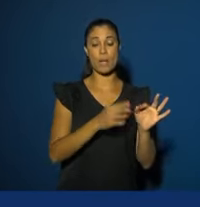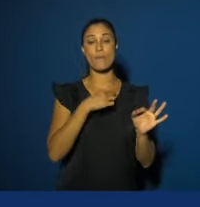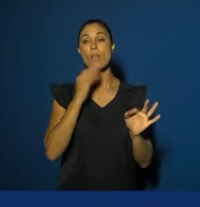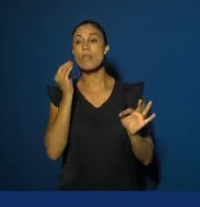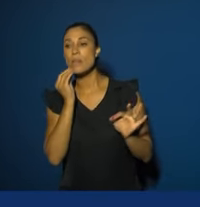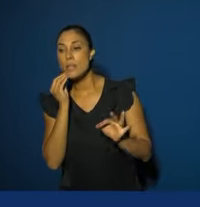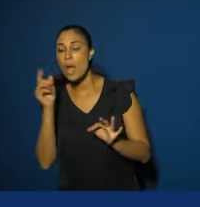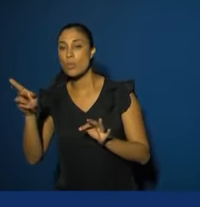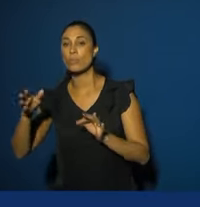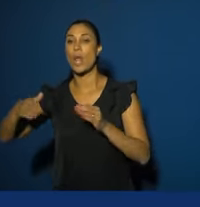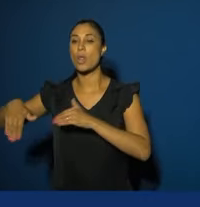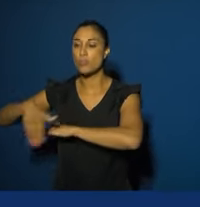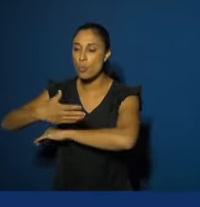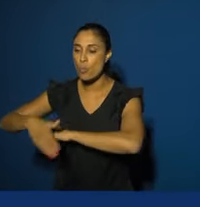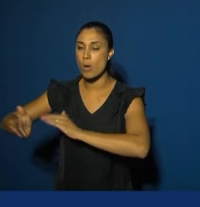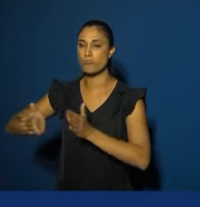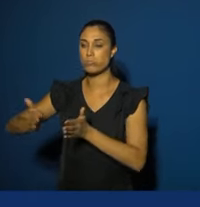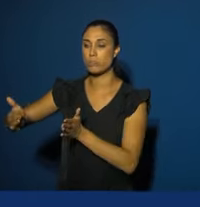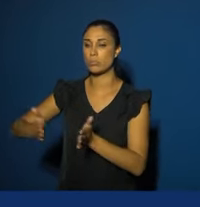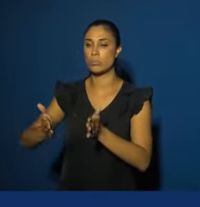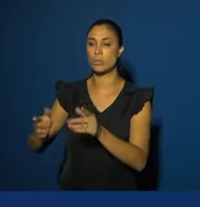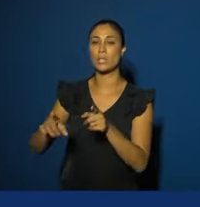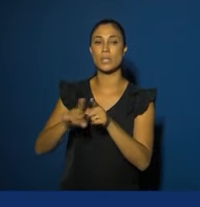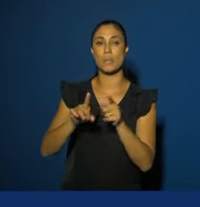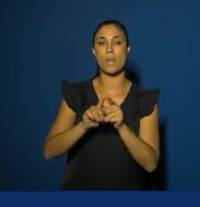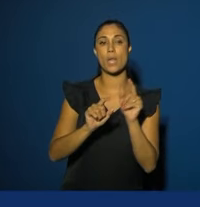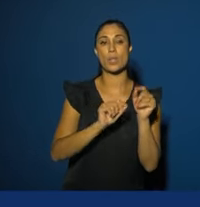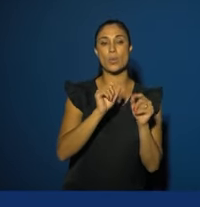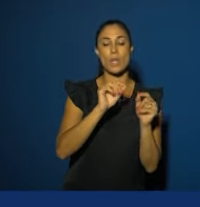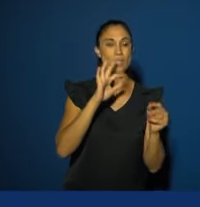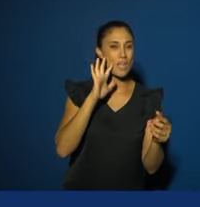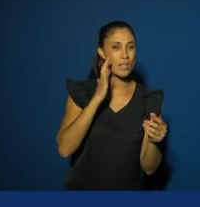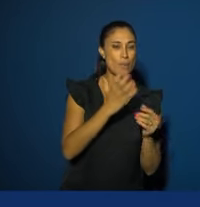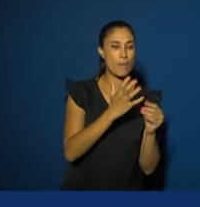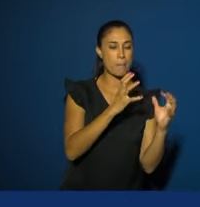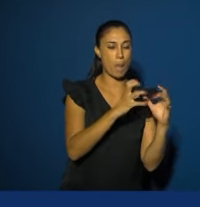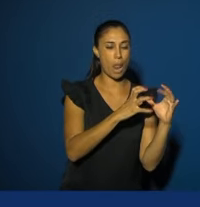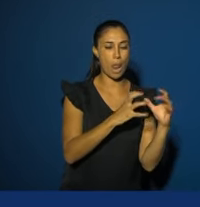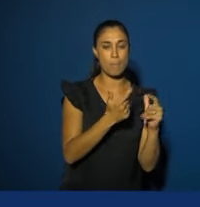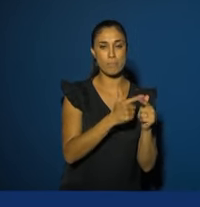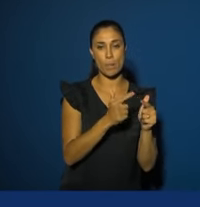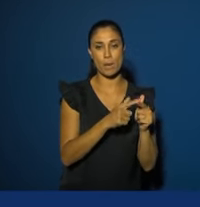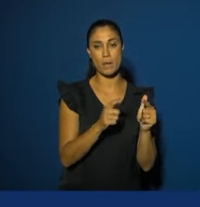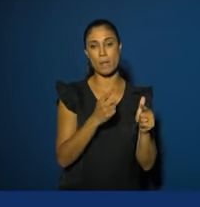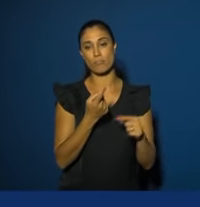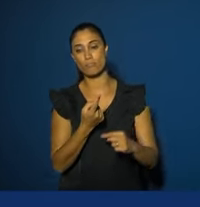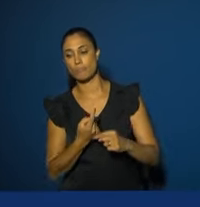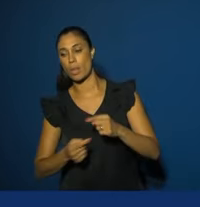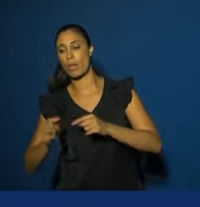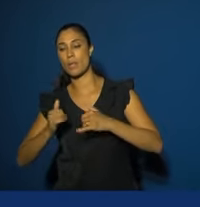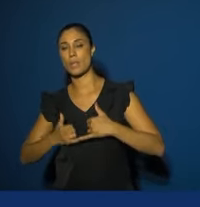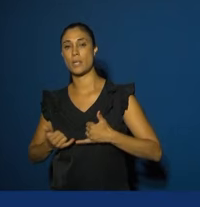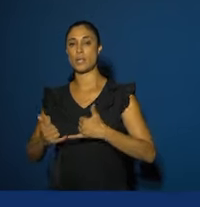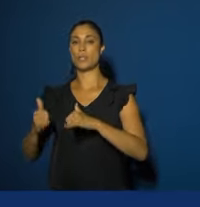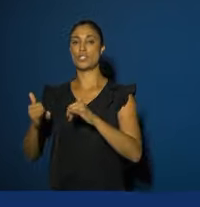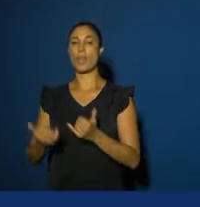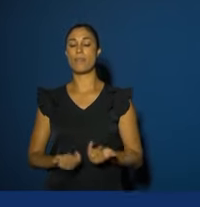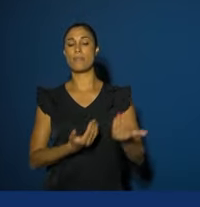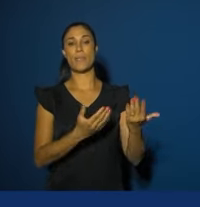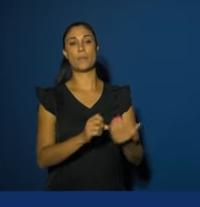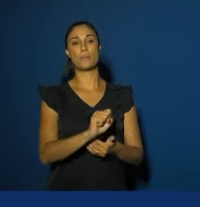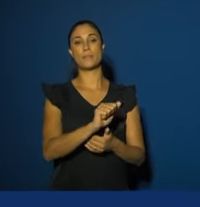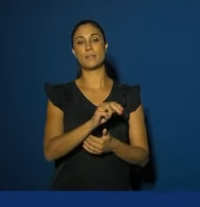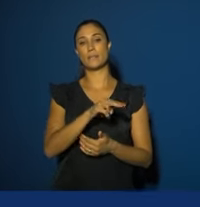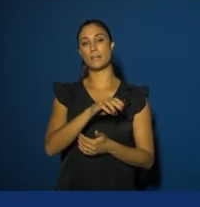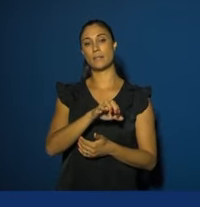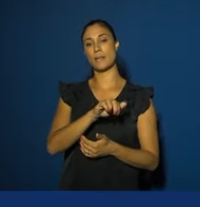rodovias amadurecido do ponto de vista de arbitragem e soluções de conflito em energia deram pro saneamento ainda sem